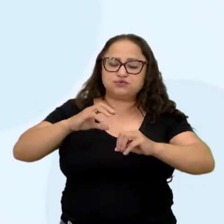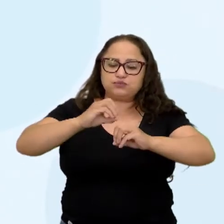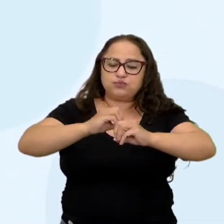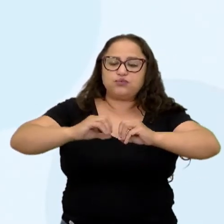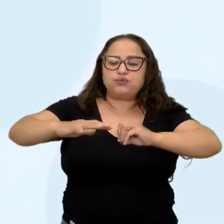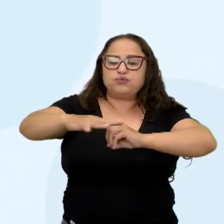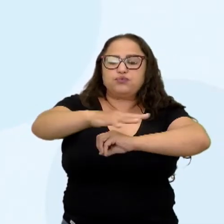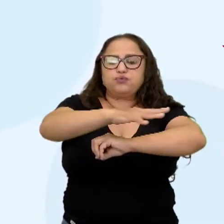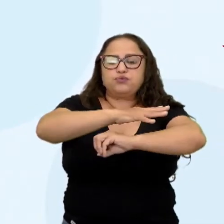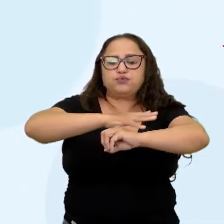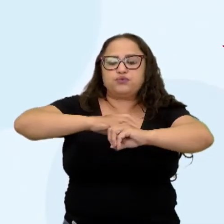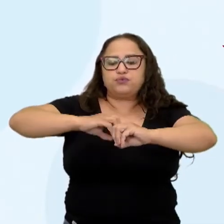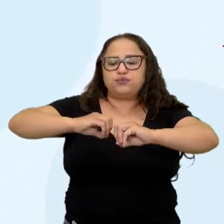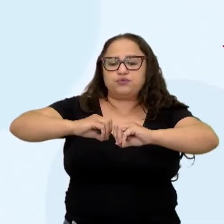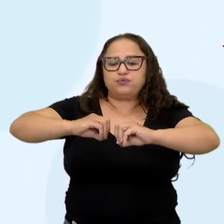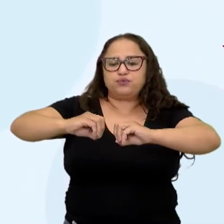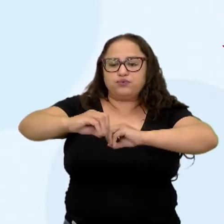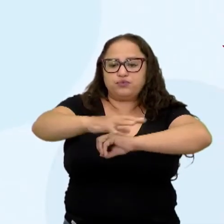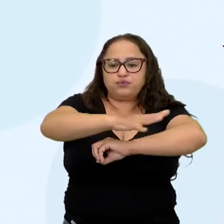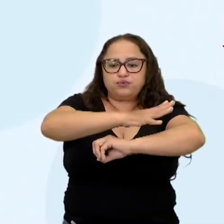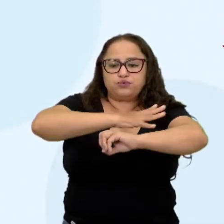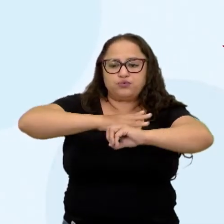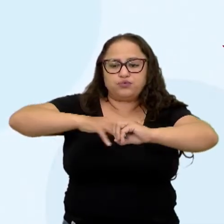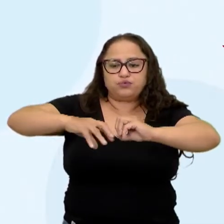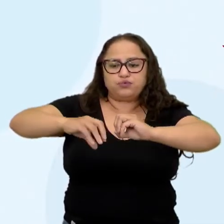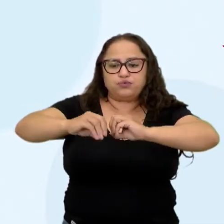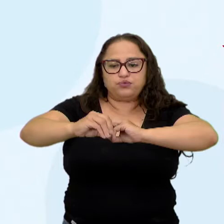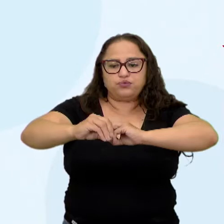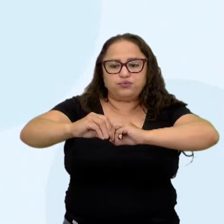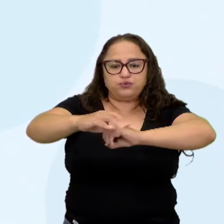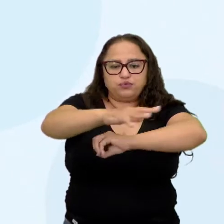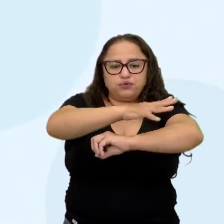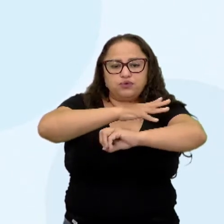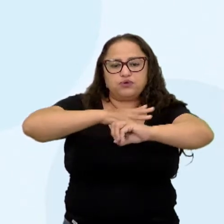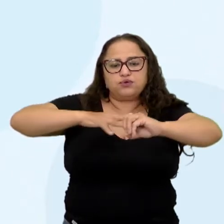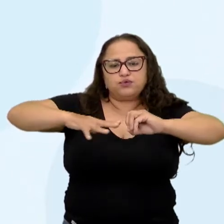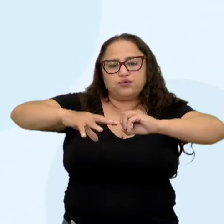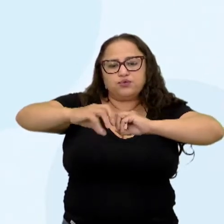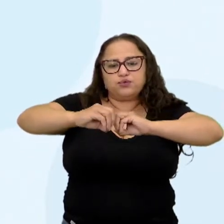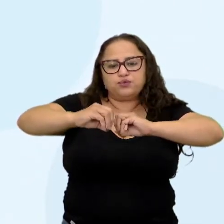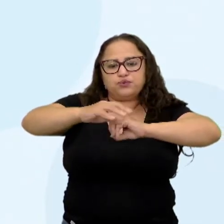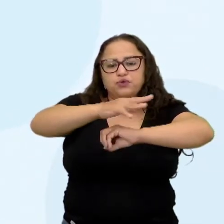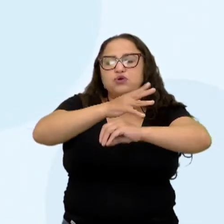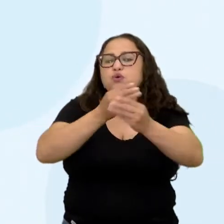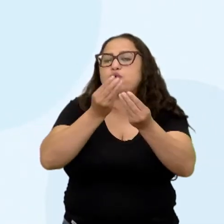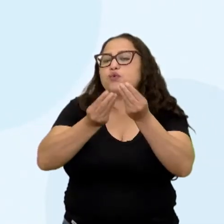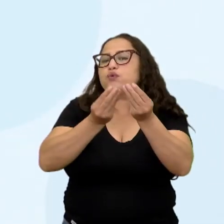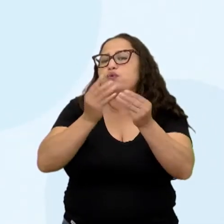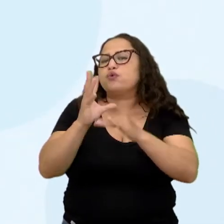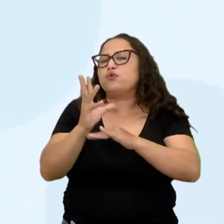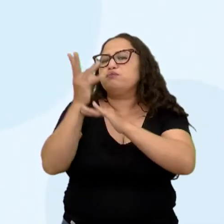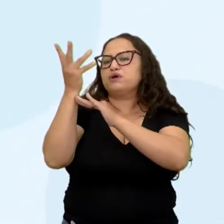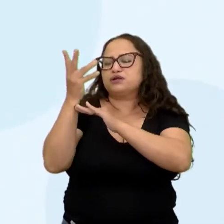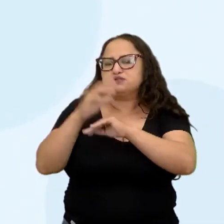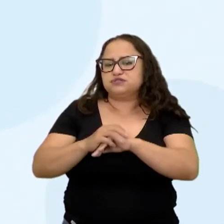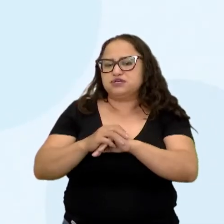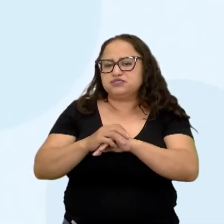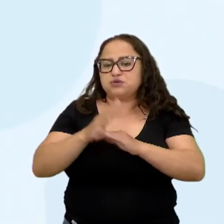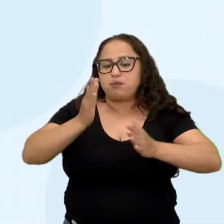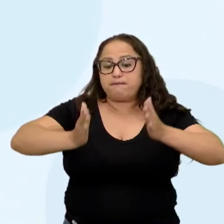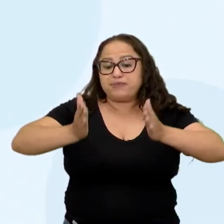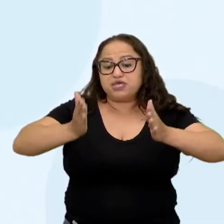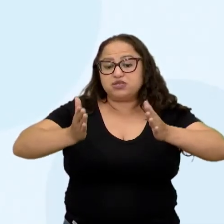tá? Esse é aqui o raio da órbita, e aí mostra aí como que acontece essa questão dos satélites, a relação do período,